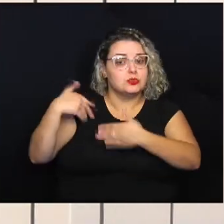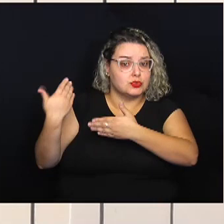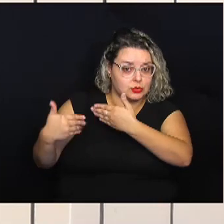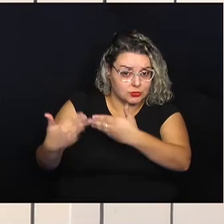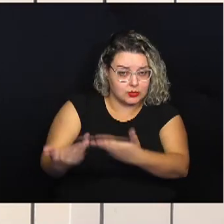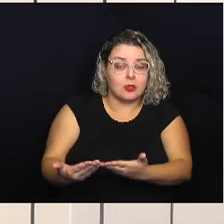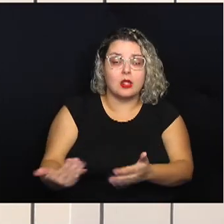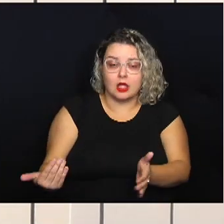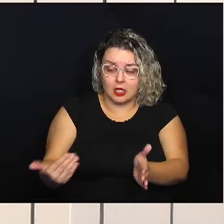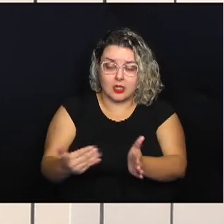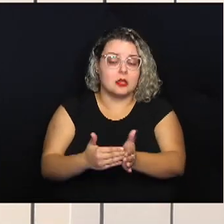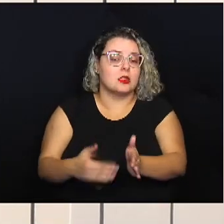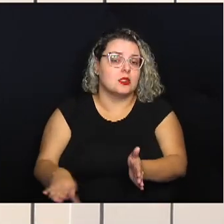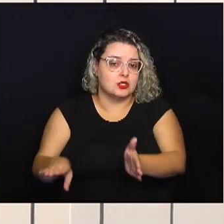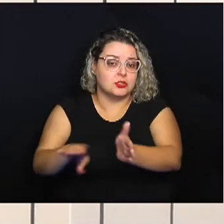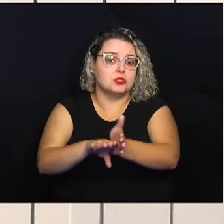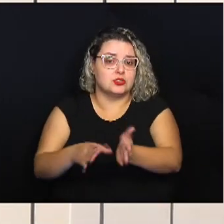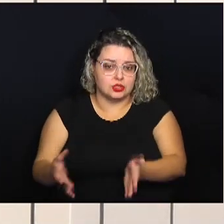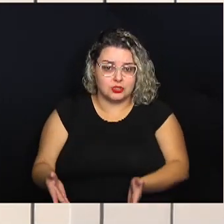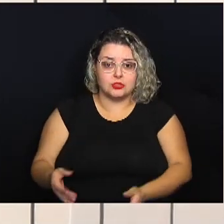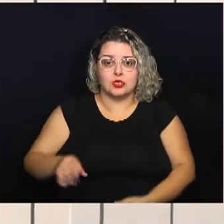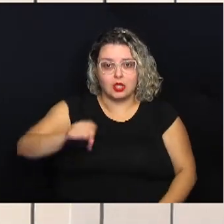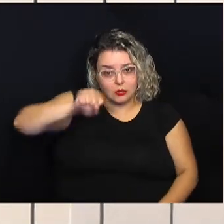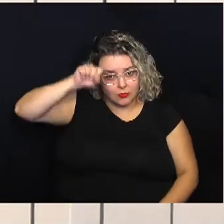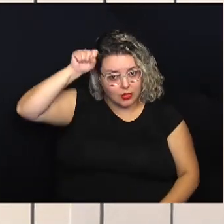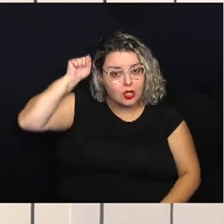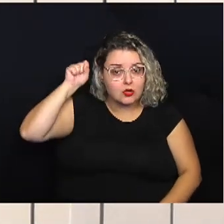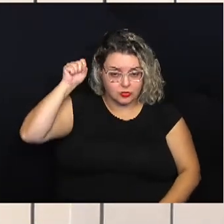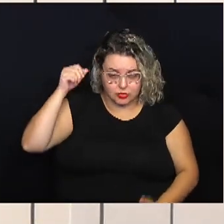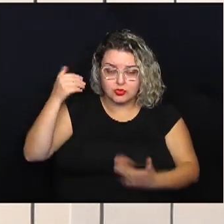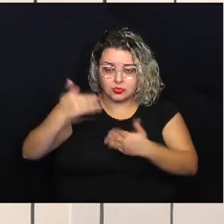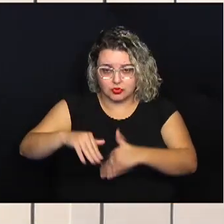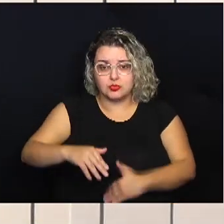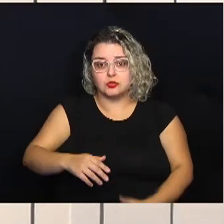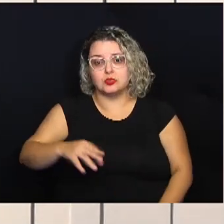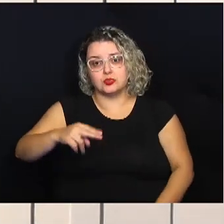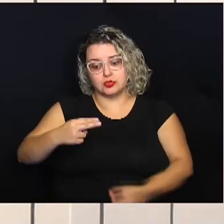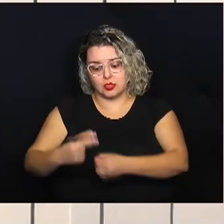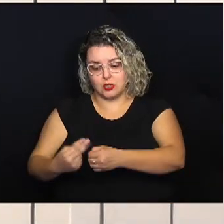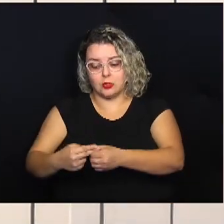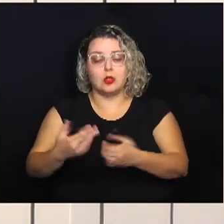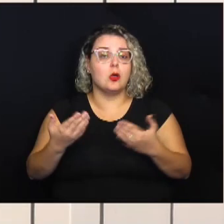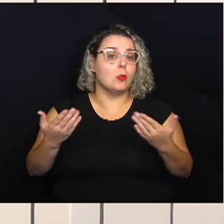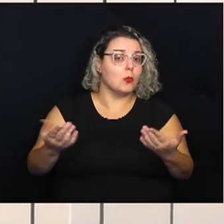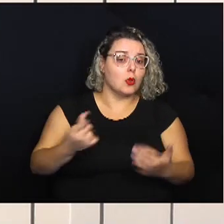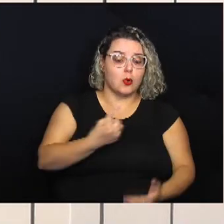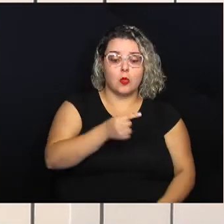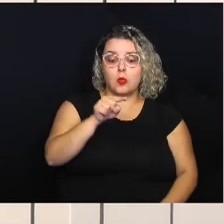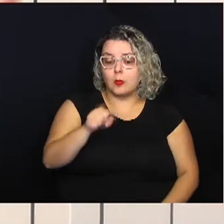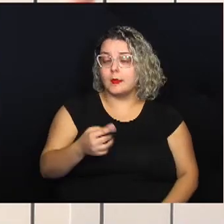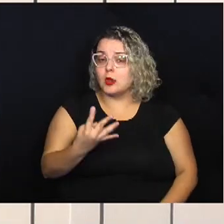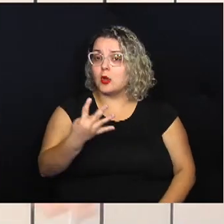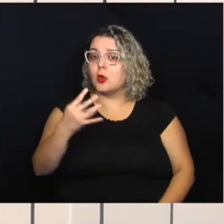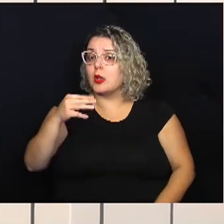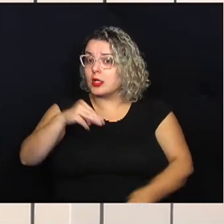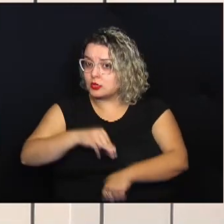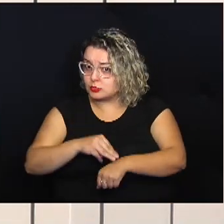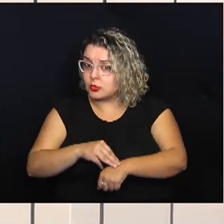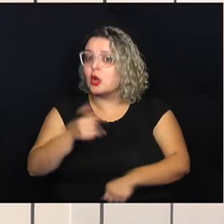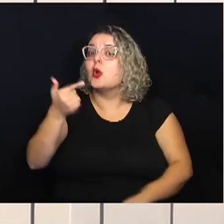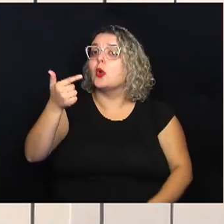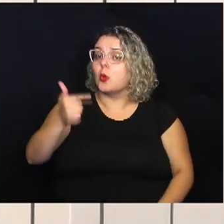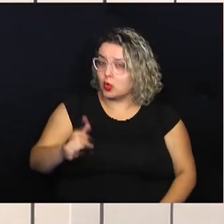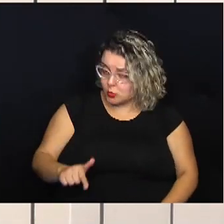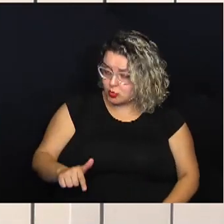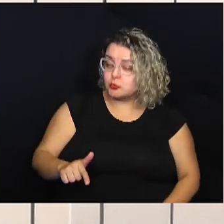até chegar ao vestibular, até chegar à Unicamp. Bom, 1h mais 4 minutos, a gente segue aqui com